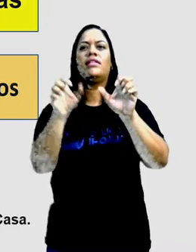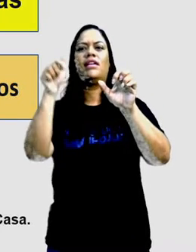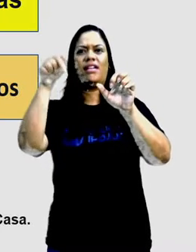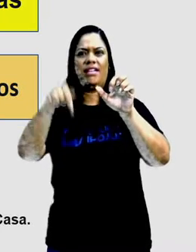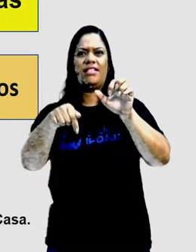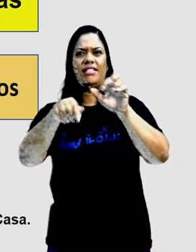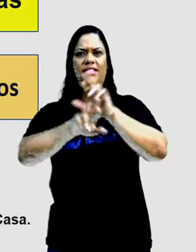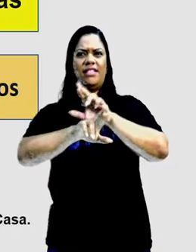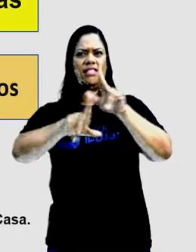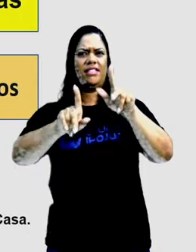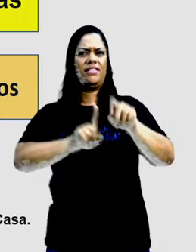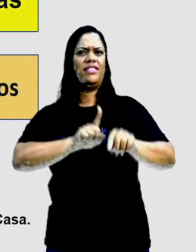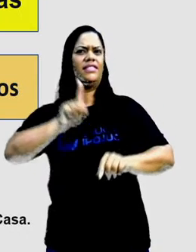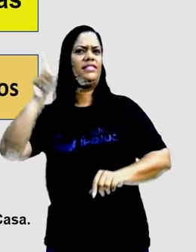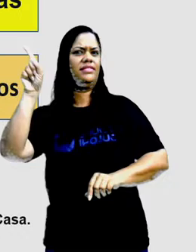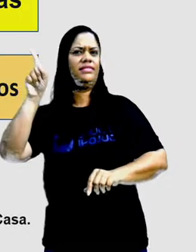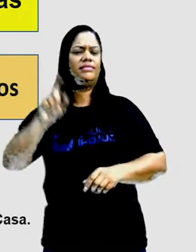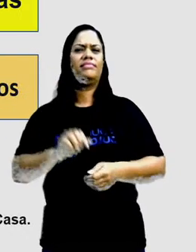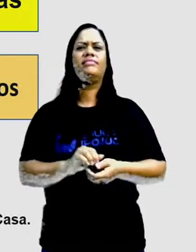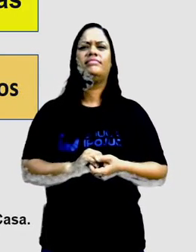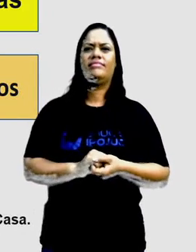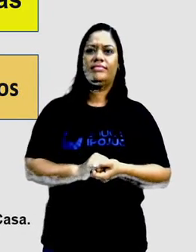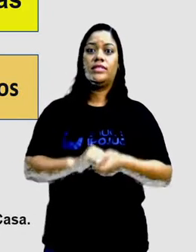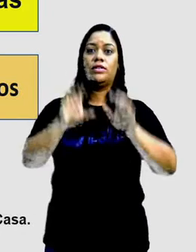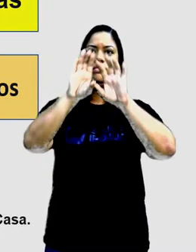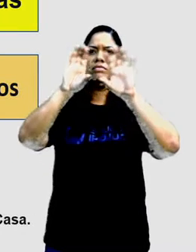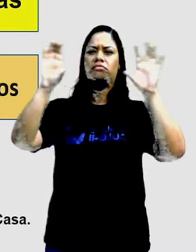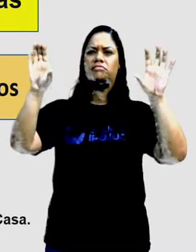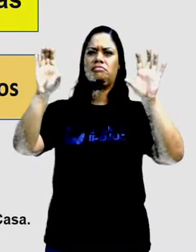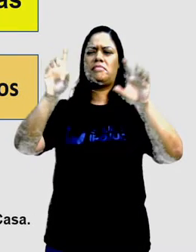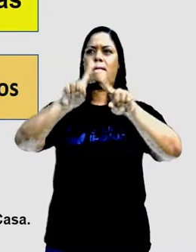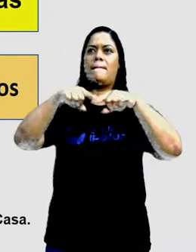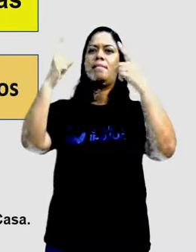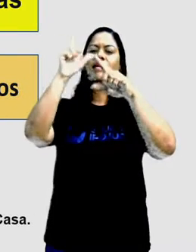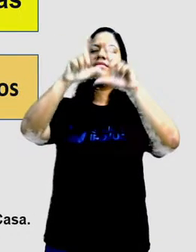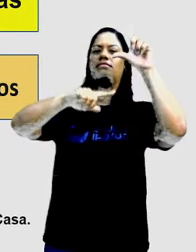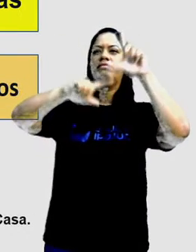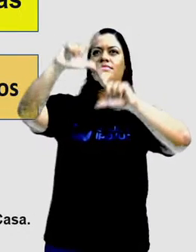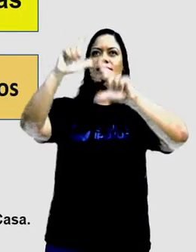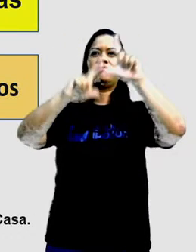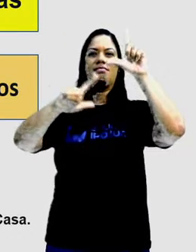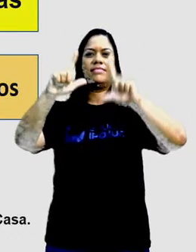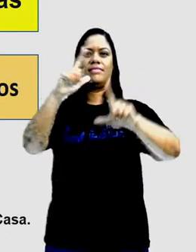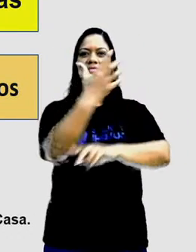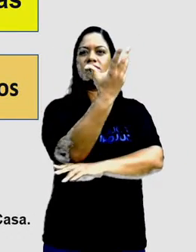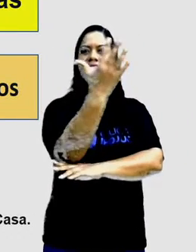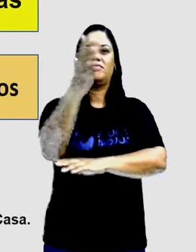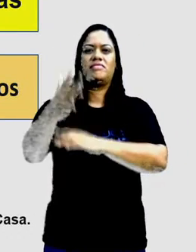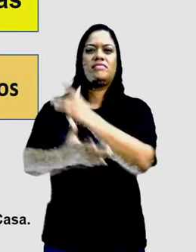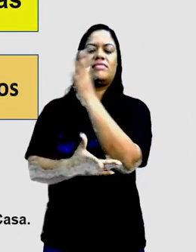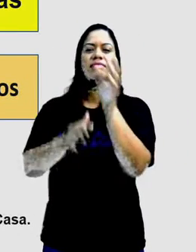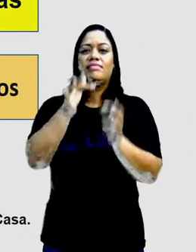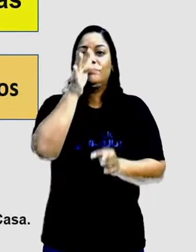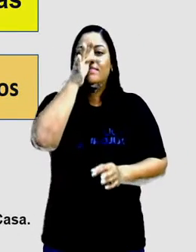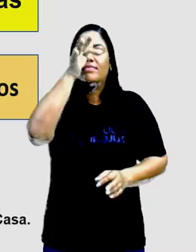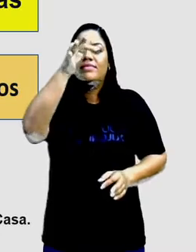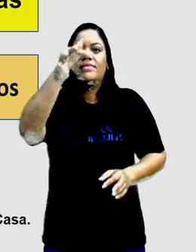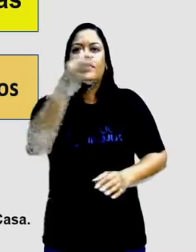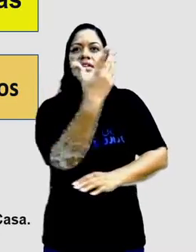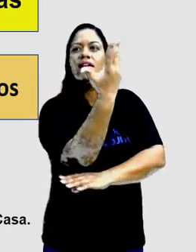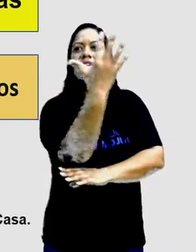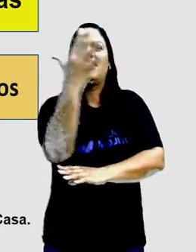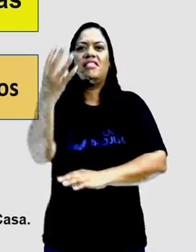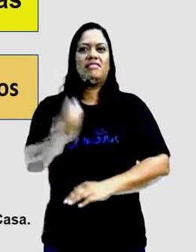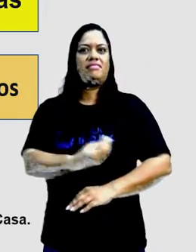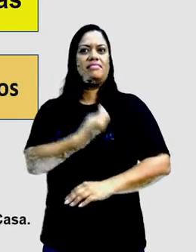aqui gorjeiam não gorjeiam como lá. Nosso céu tem mais estrelas, nossas várzeas têm mais flores, nossos